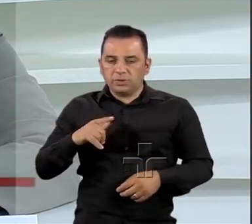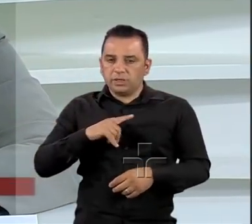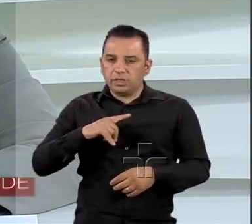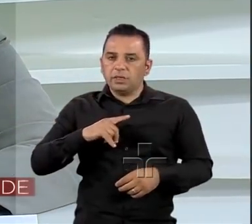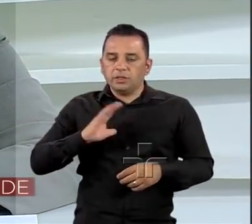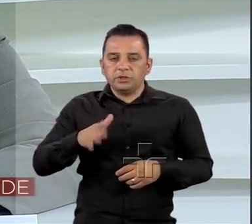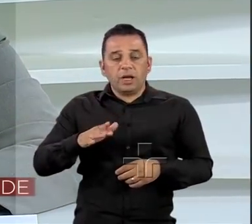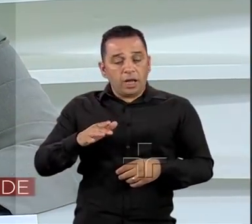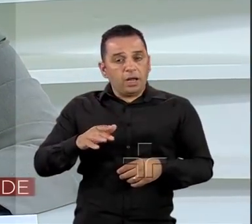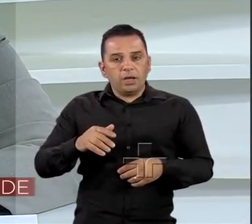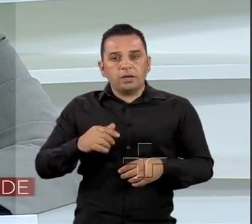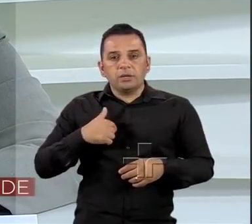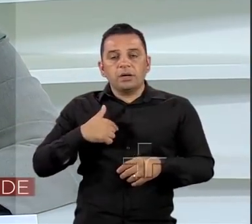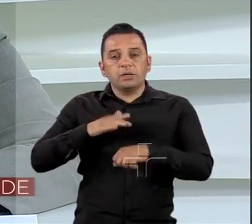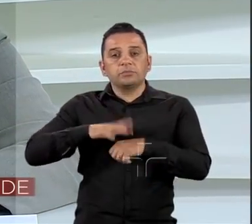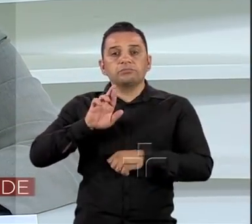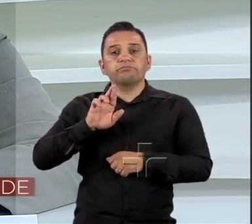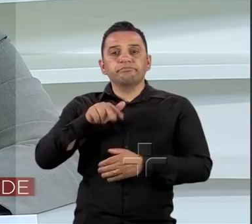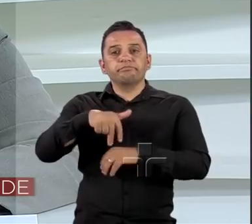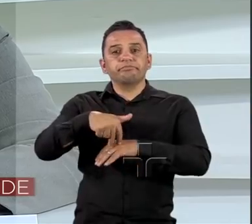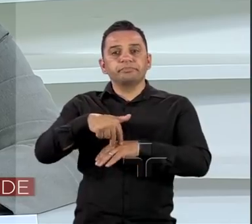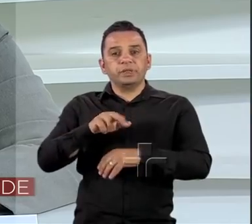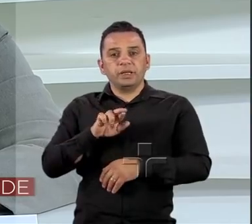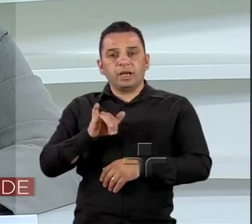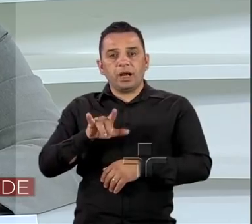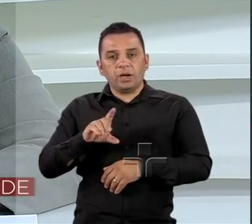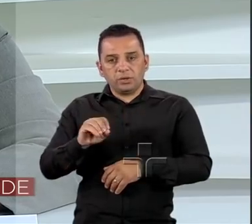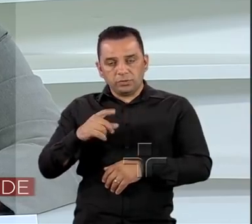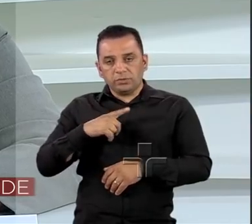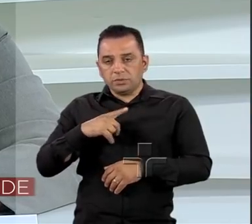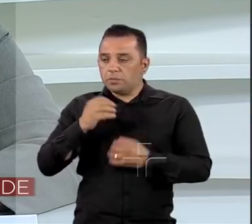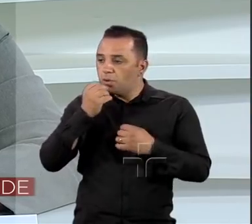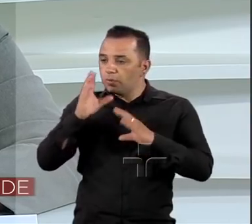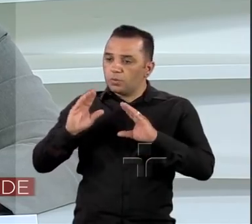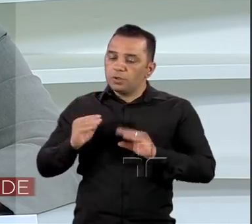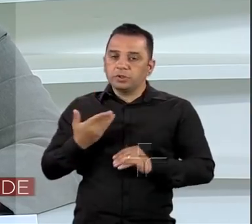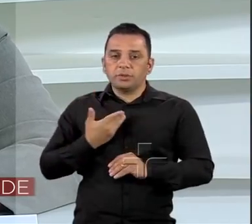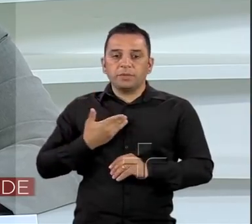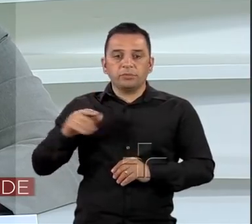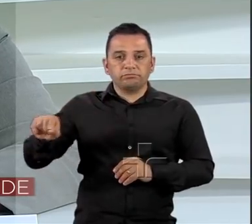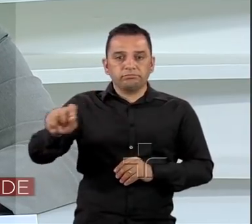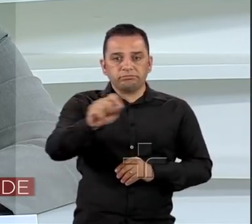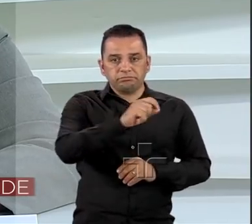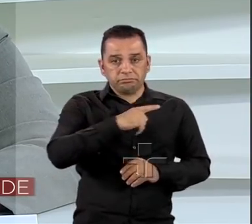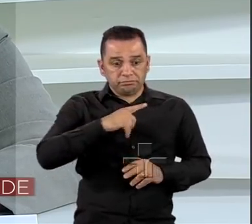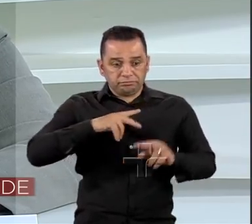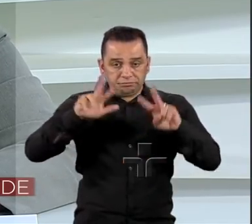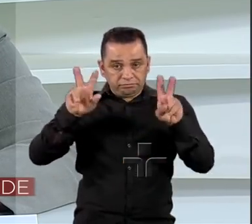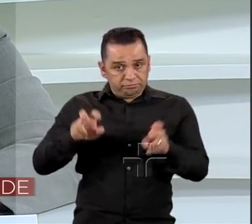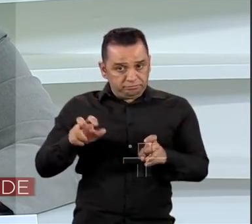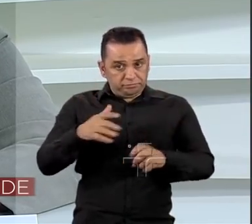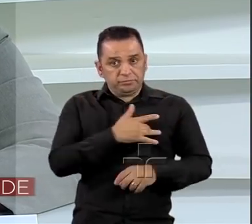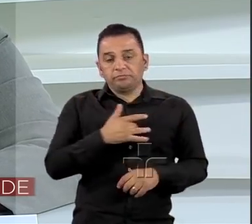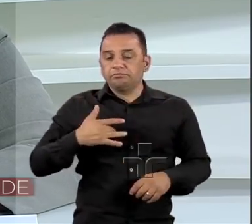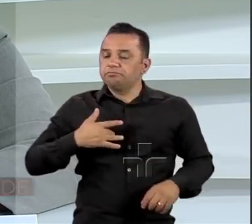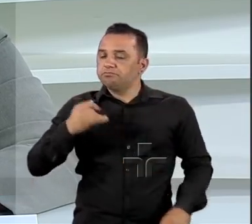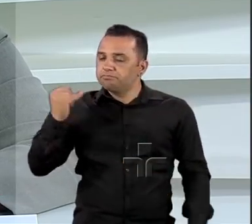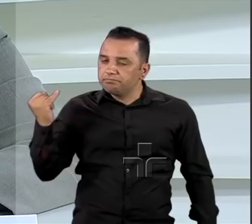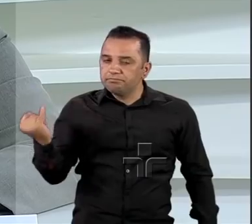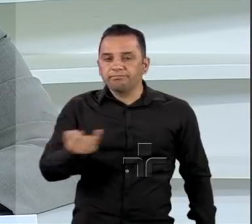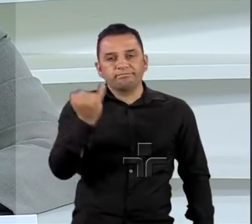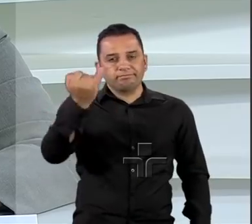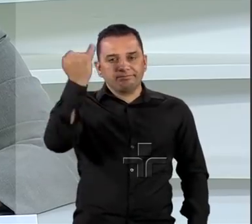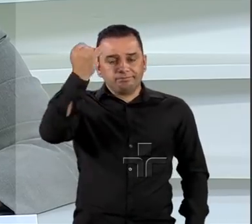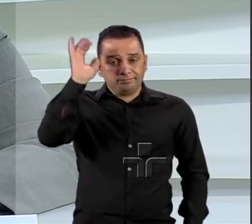boa noite aos meus colegas aqui de debate. Eu acho que esse tema de saúde, ele é fundamental.